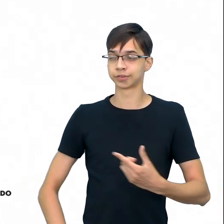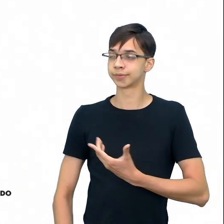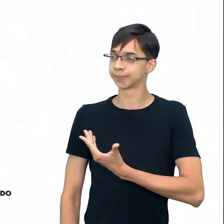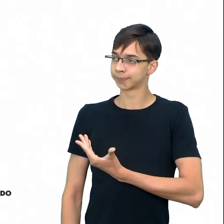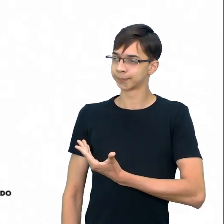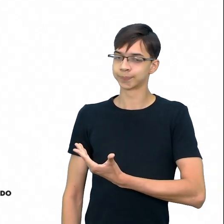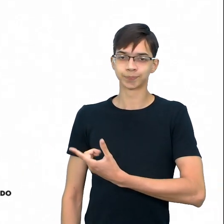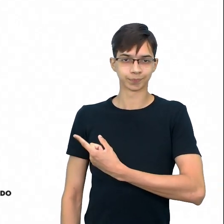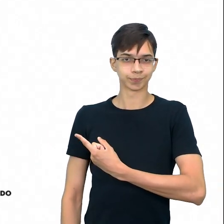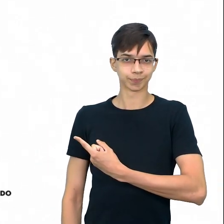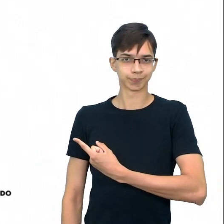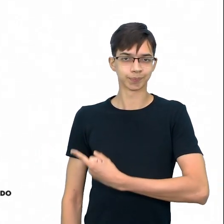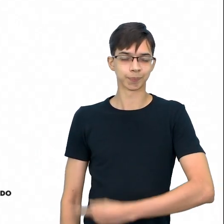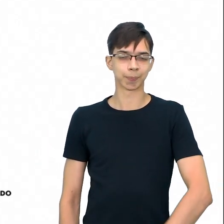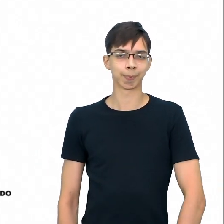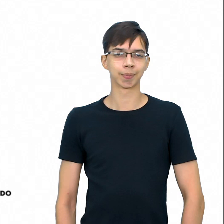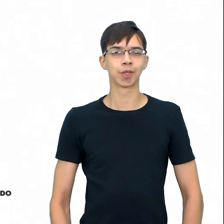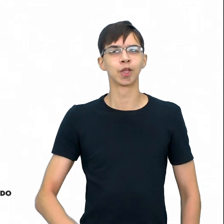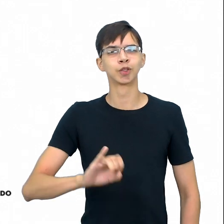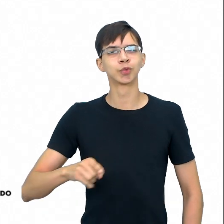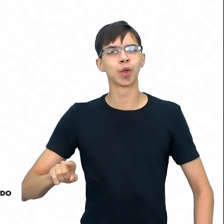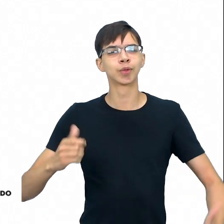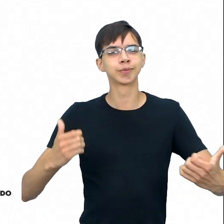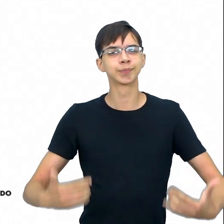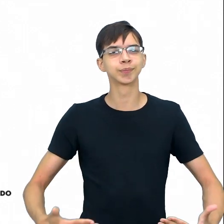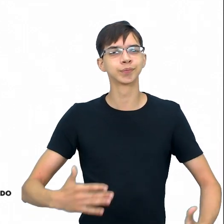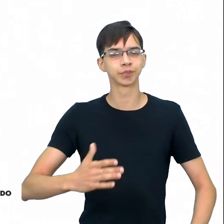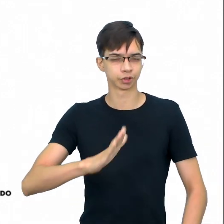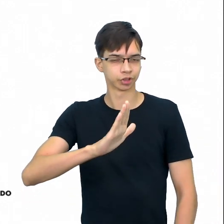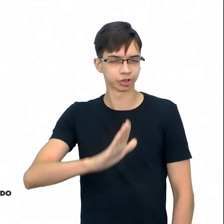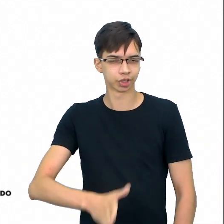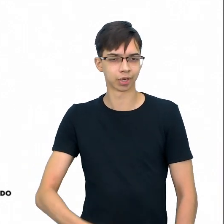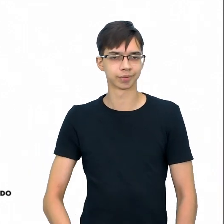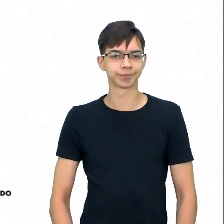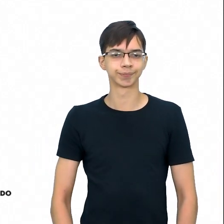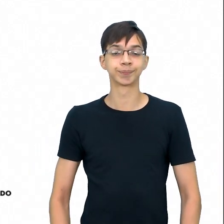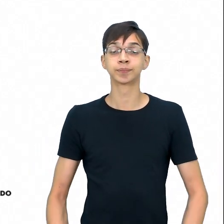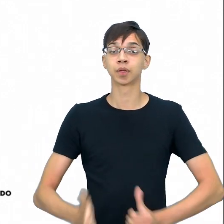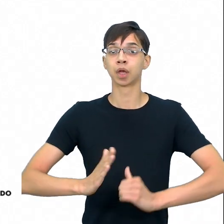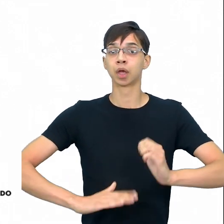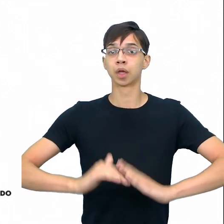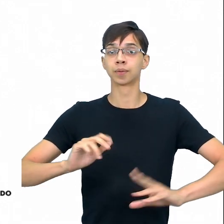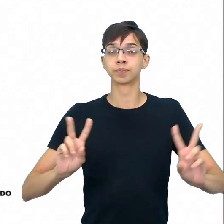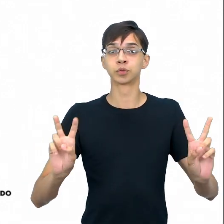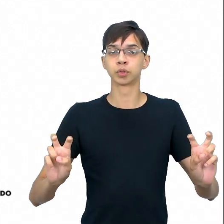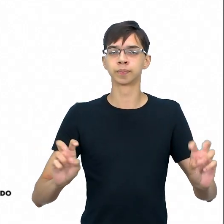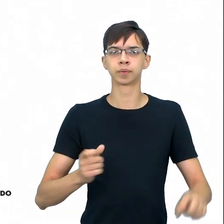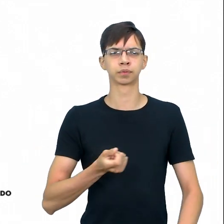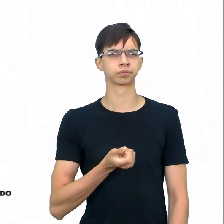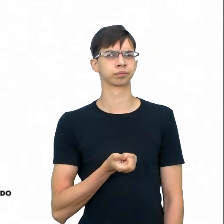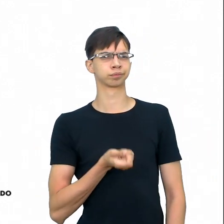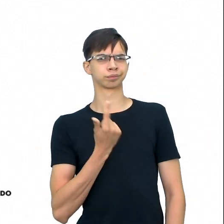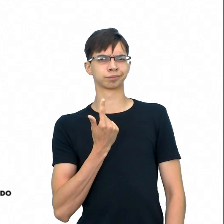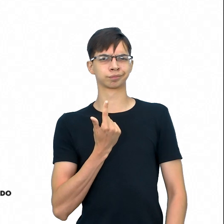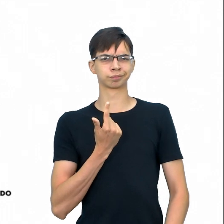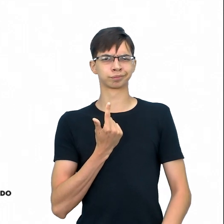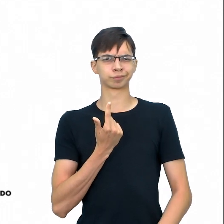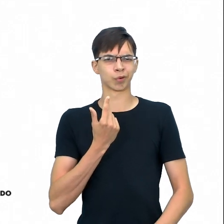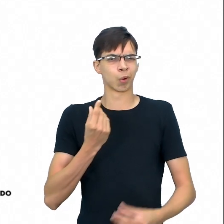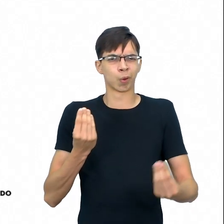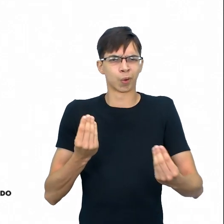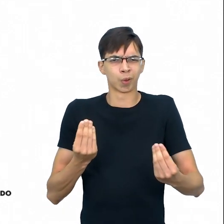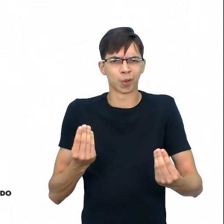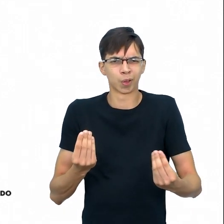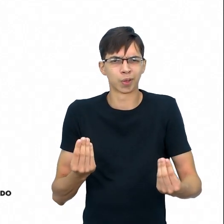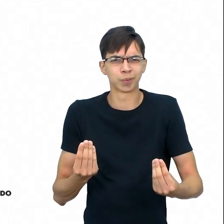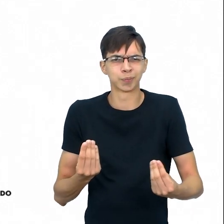Então, como o João falou, nossa, quando a gente se deparou com as habilidades, deu um certo estranhamento, como que a gente vai casar, como que eu